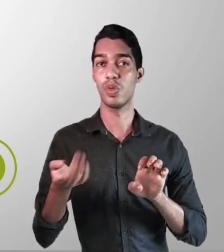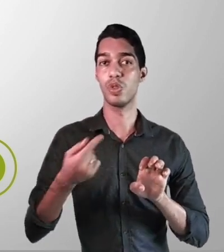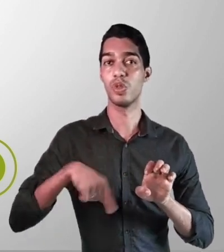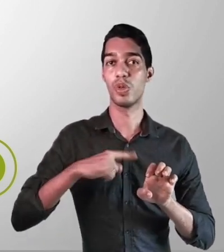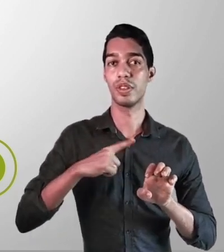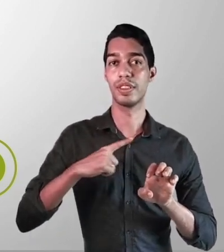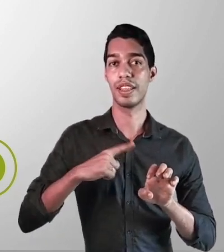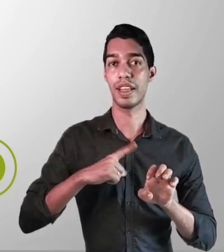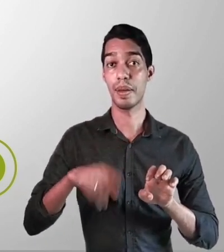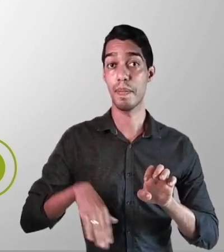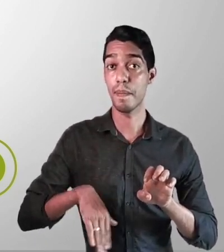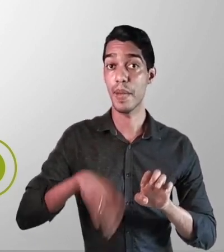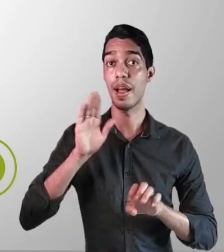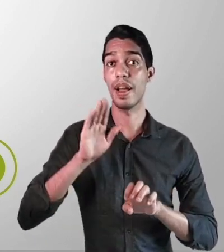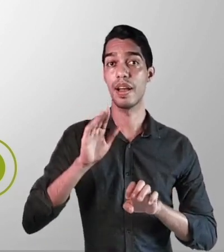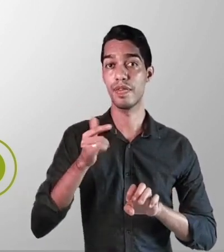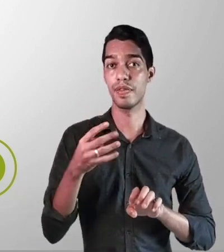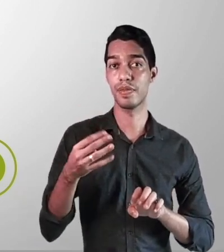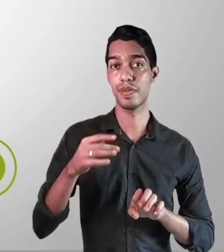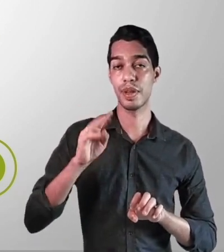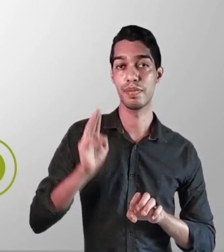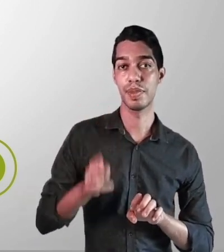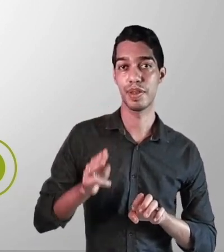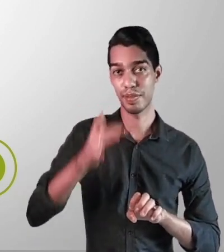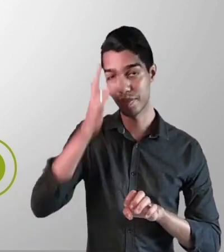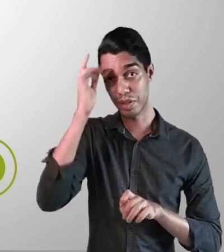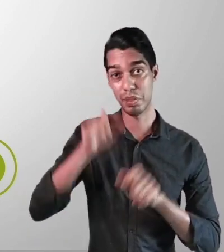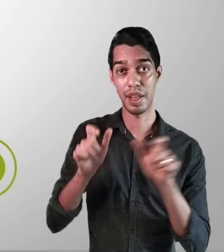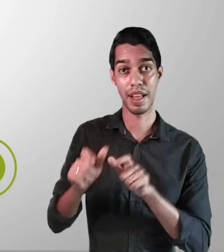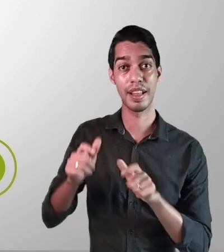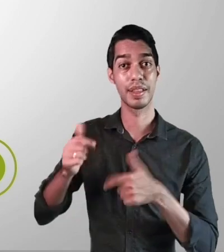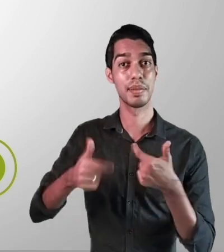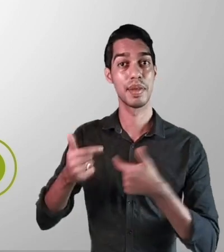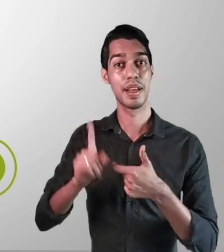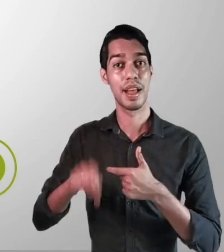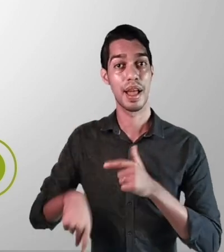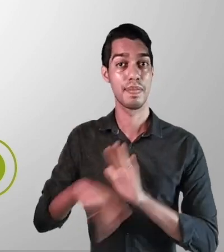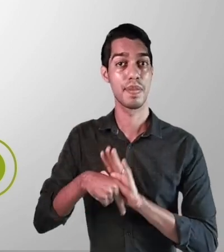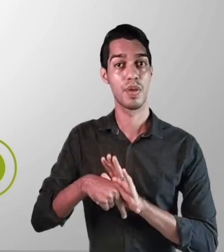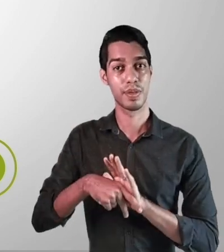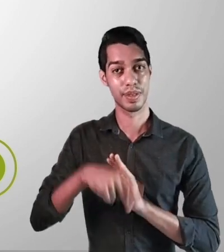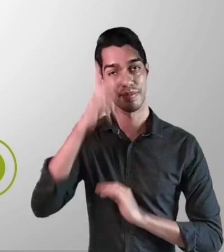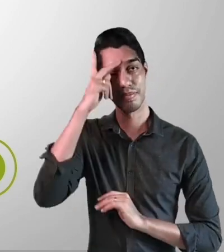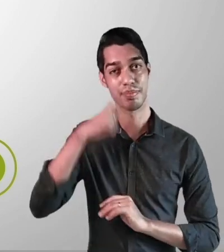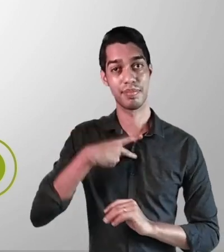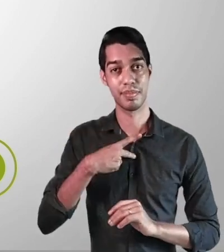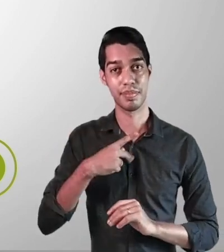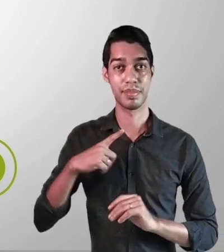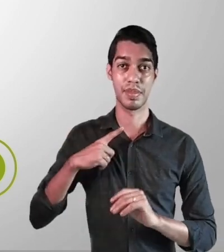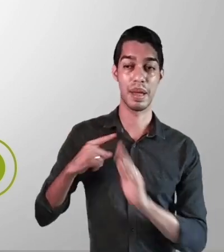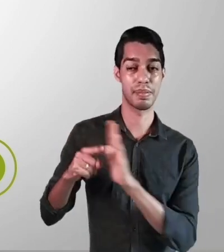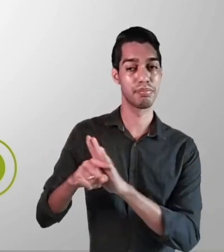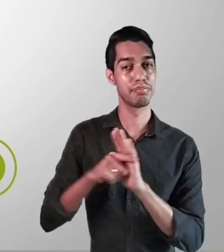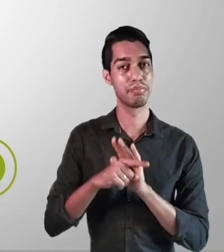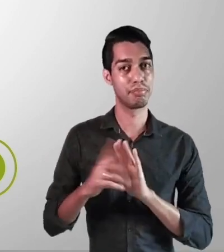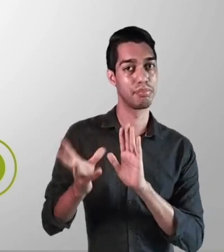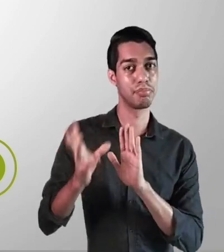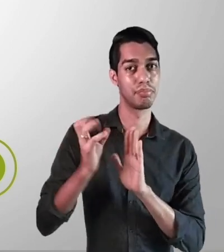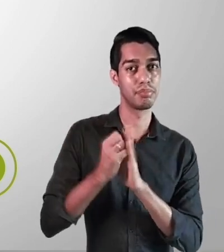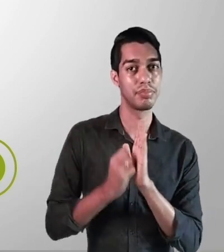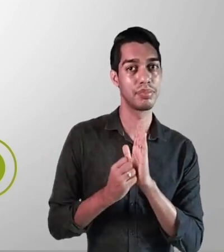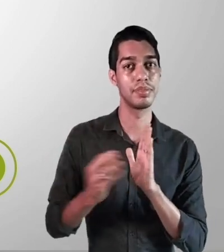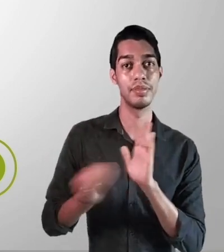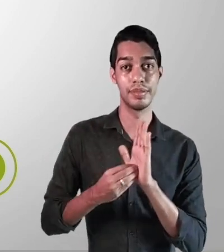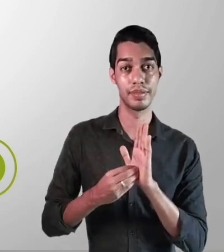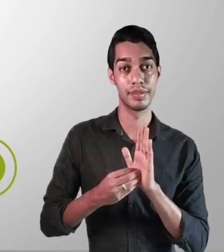24 milhões de pessoas trabalhando por conta própria, segundo a pesquisa do PNAD, né? Vejam que essas pessoas